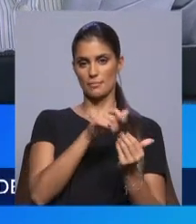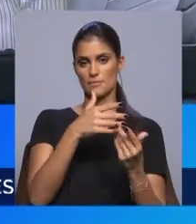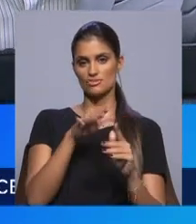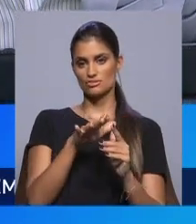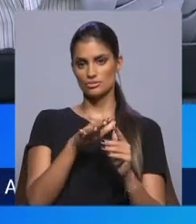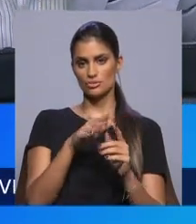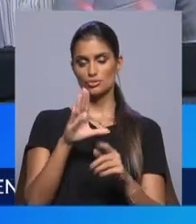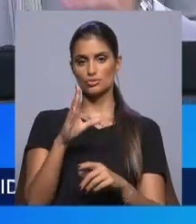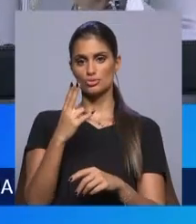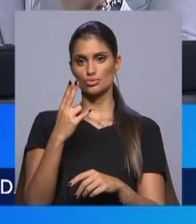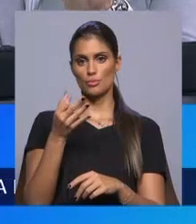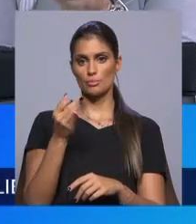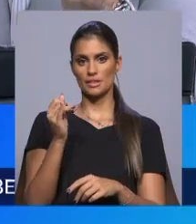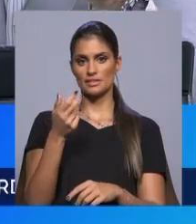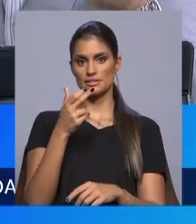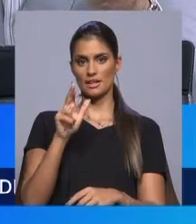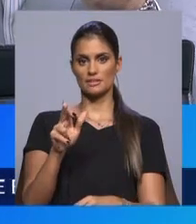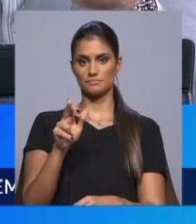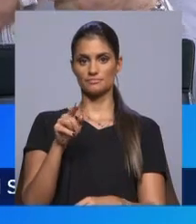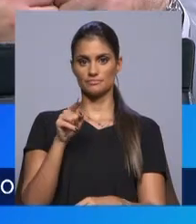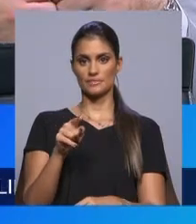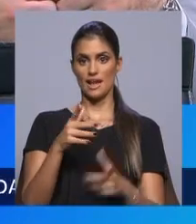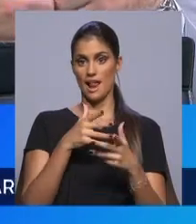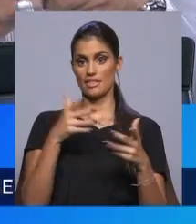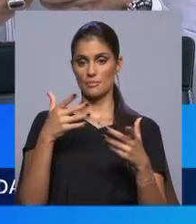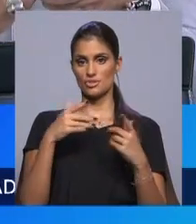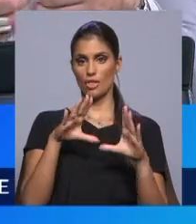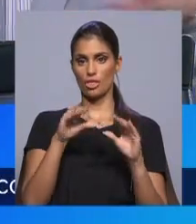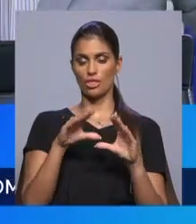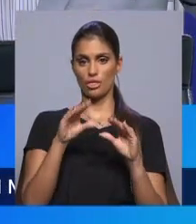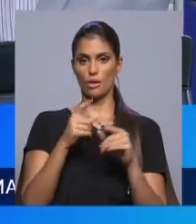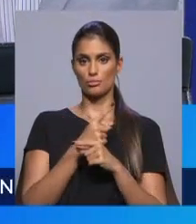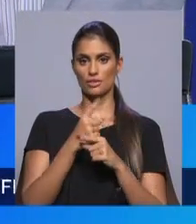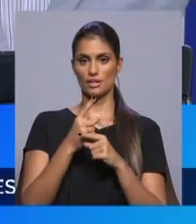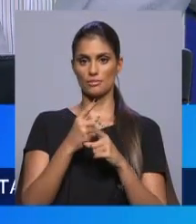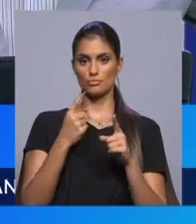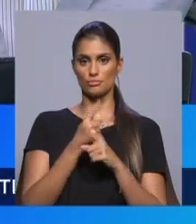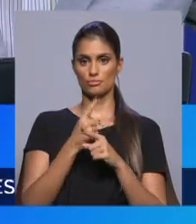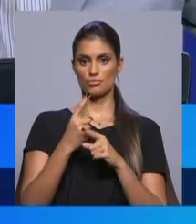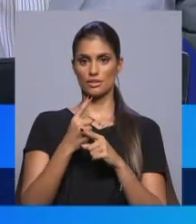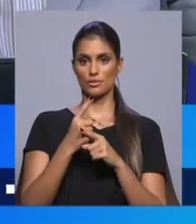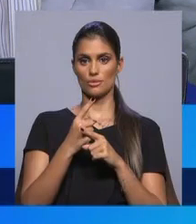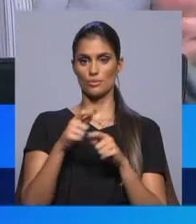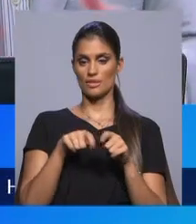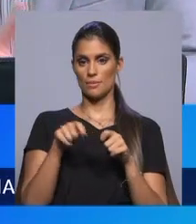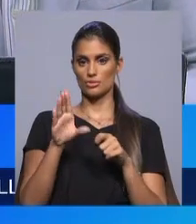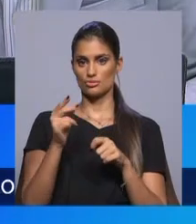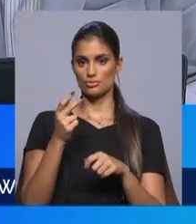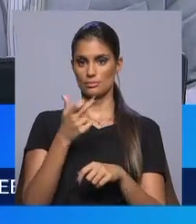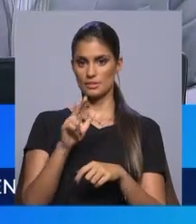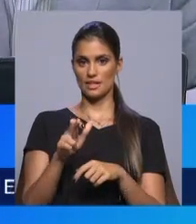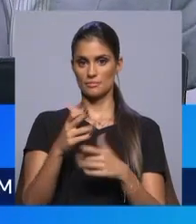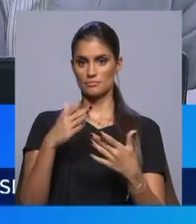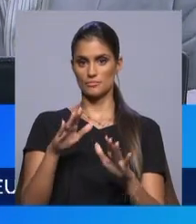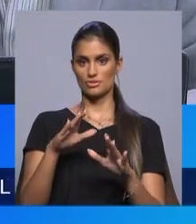parecido com Júpiter. Ele é grande, mas fofinho. Porquê? Grande porque é do tamanho de Júpiter, mas tem uma densidade abaixo até